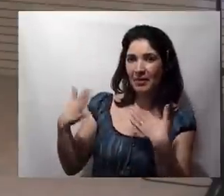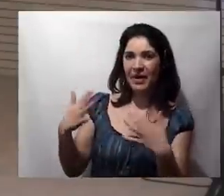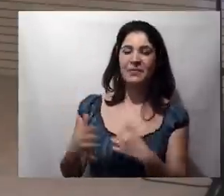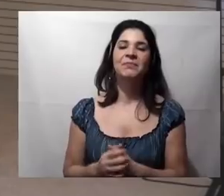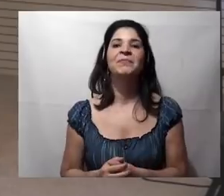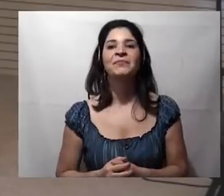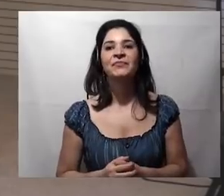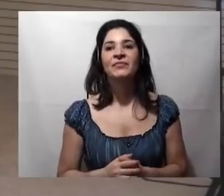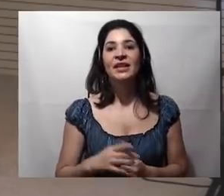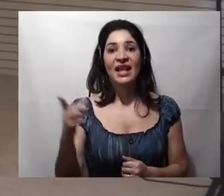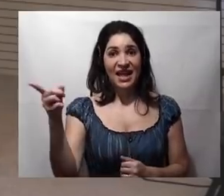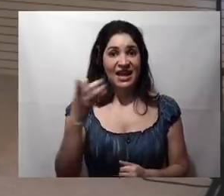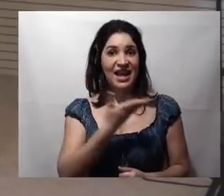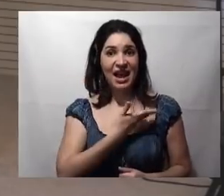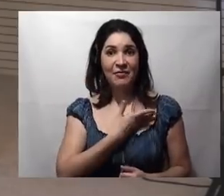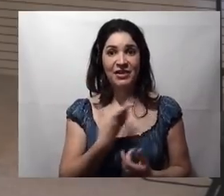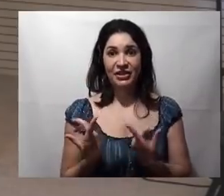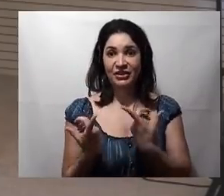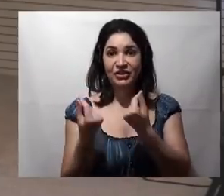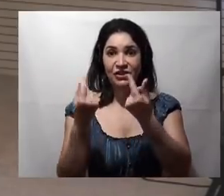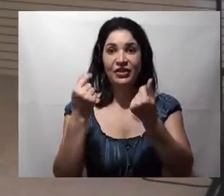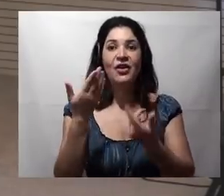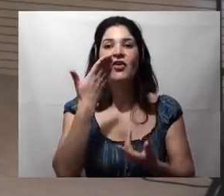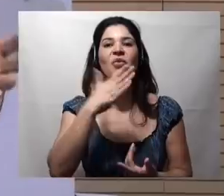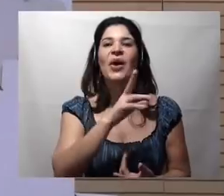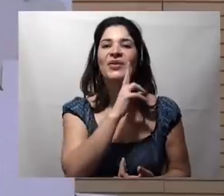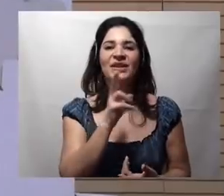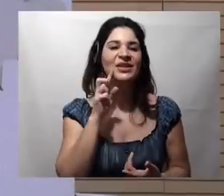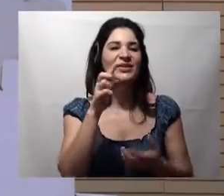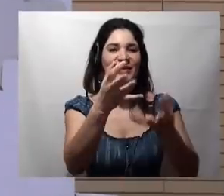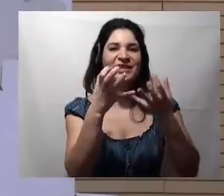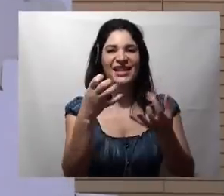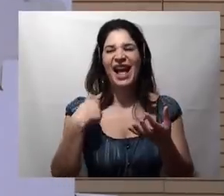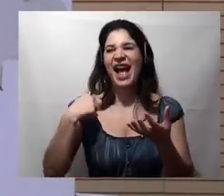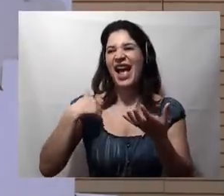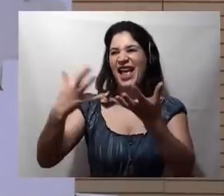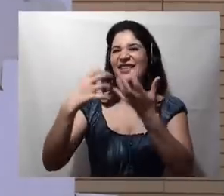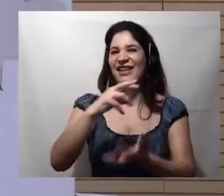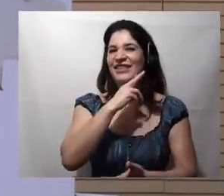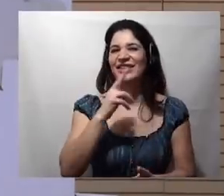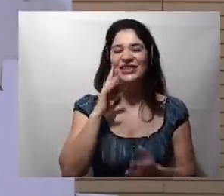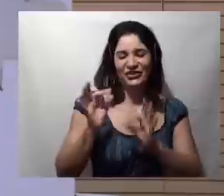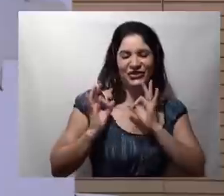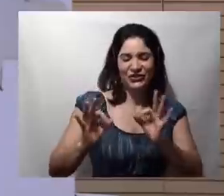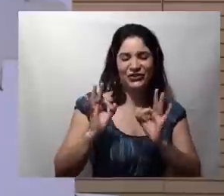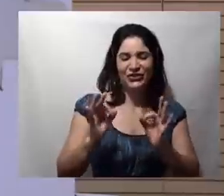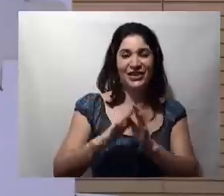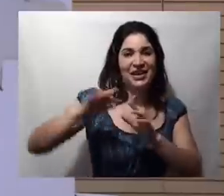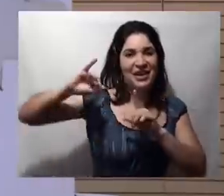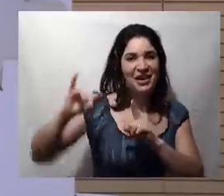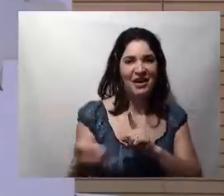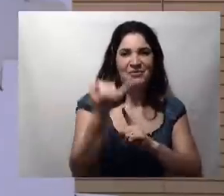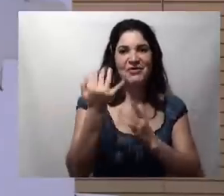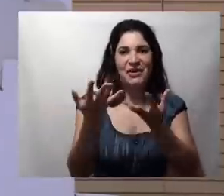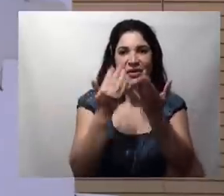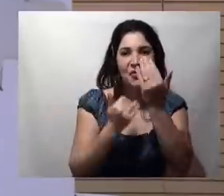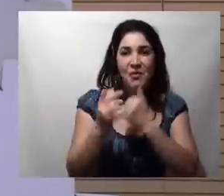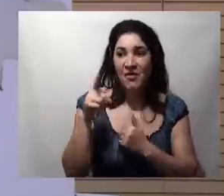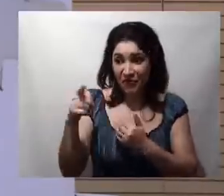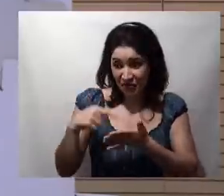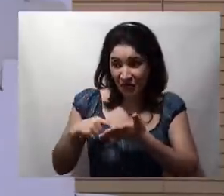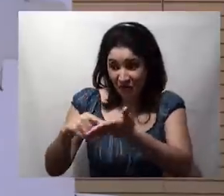mais abonado pode né qual restaurante que o senhor quer a claro que eu só vou bacana vou comer pestes dá